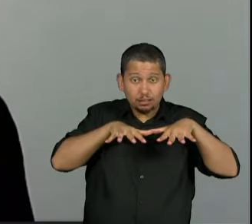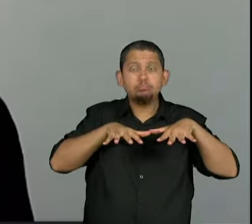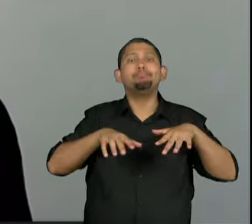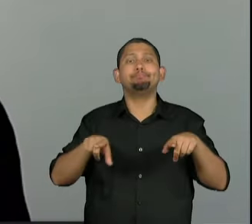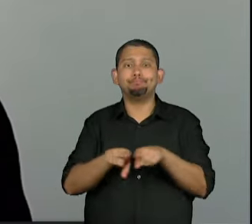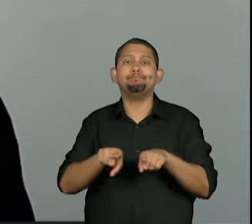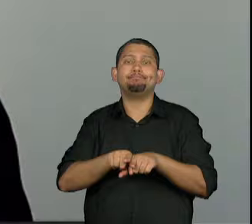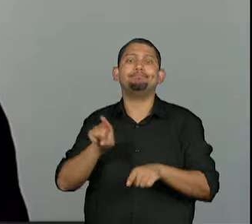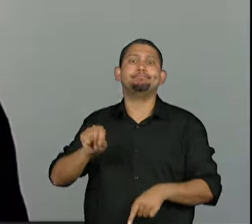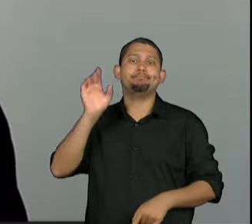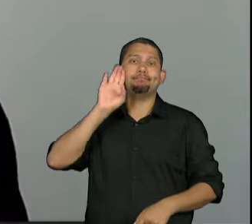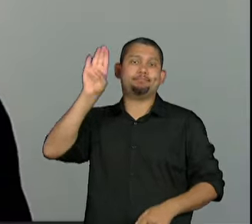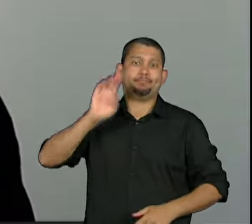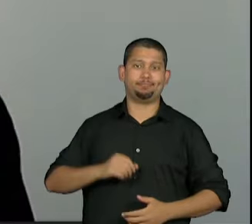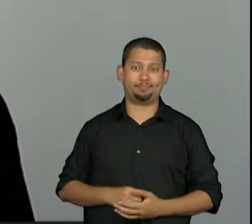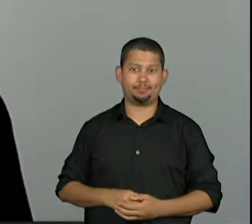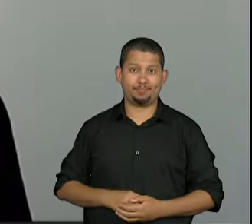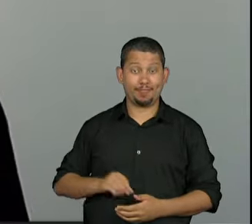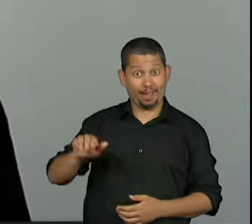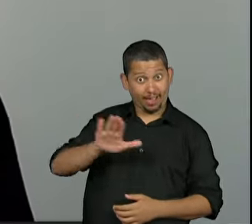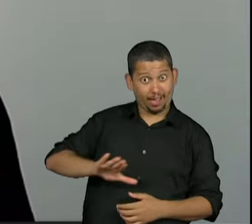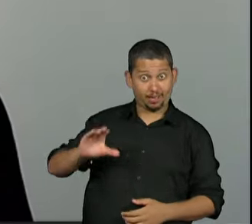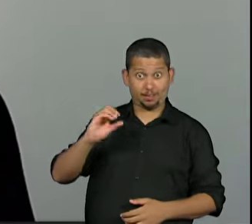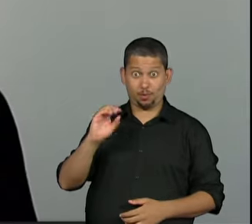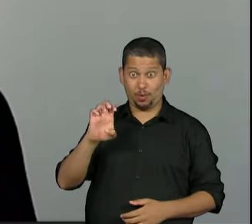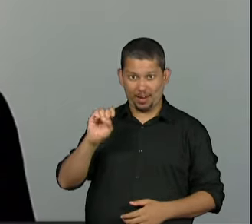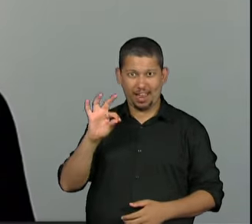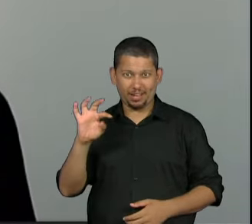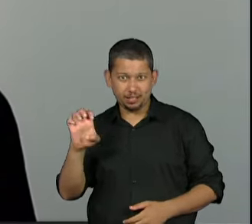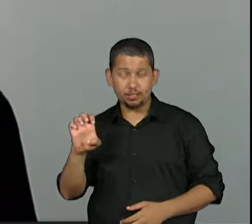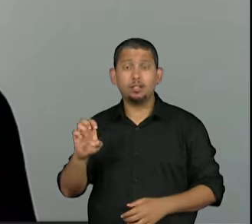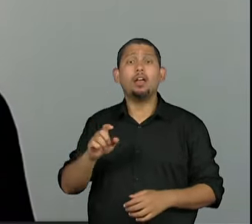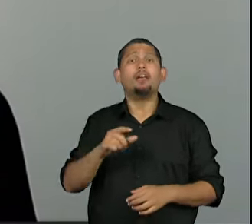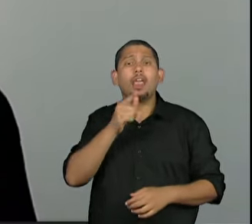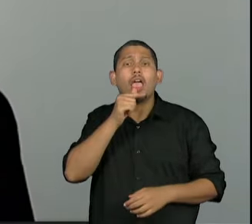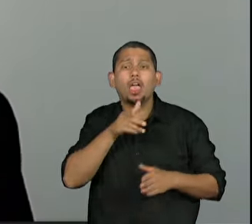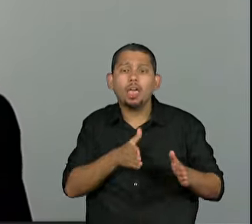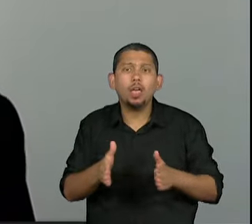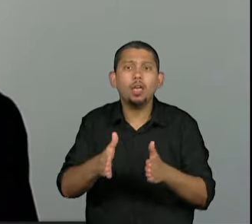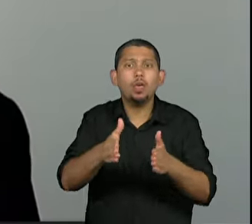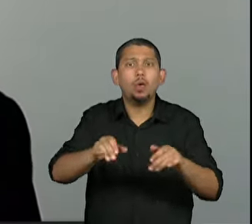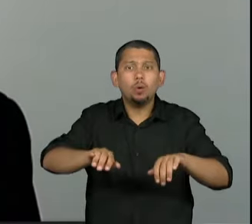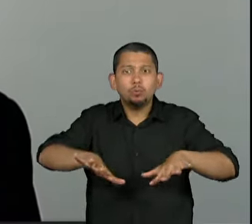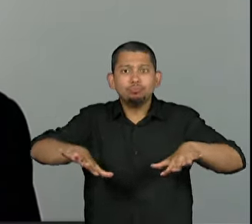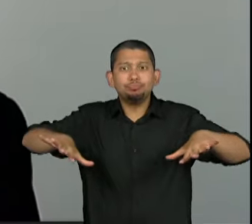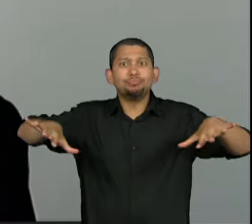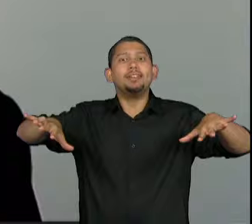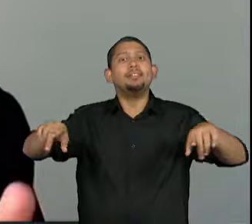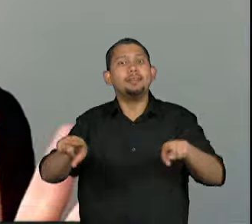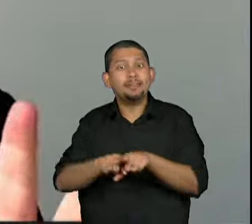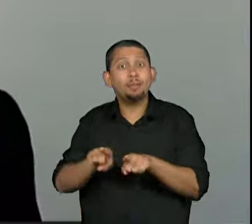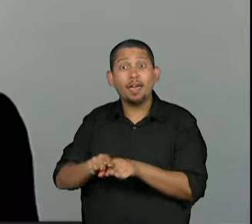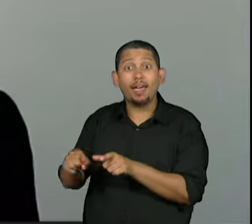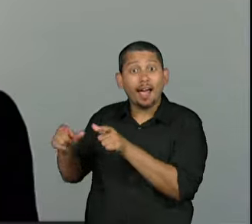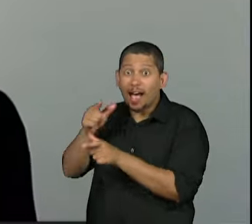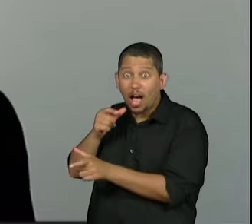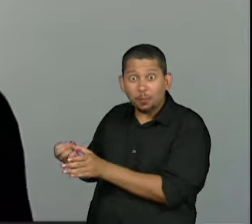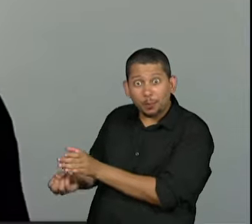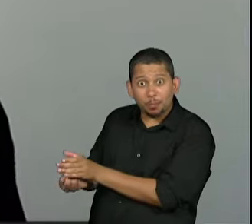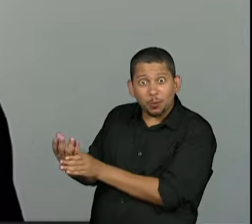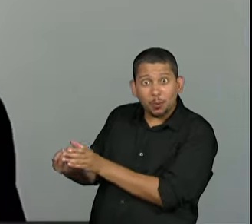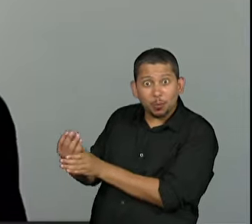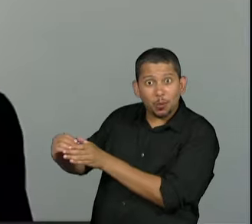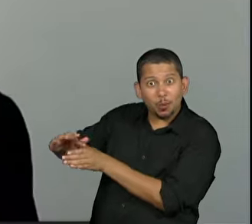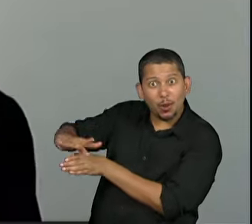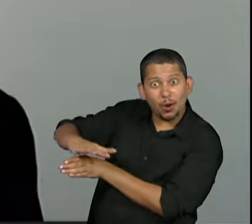vão recuperar as suas nascentes, as suas matas ciliares e as suas reservas legais. Esses